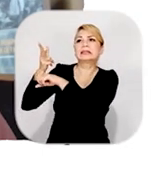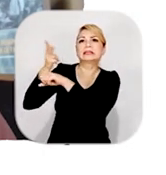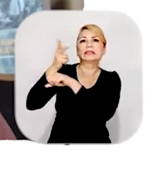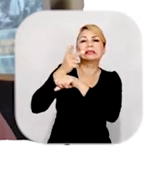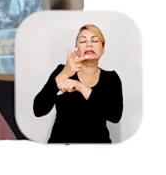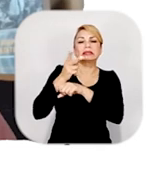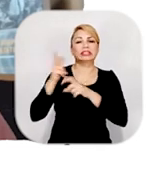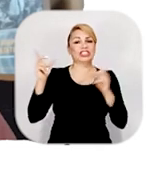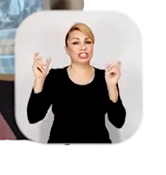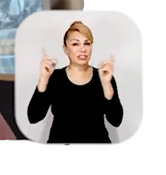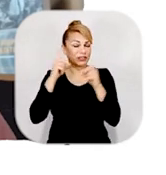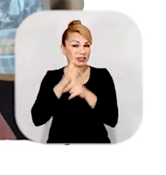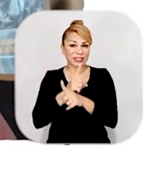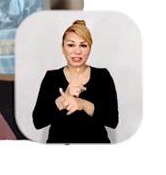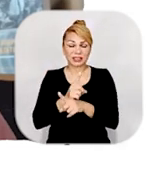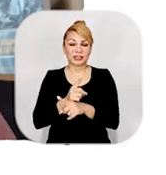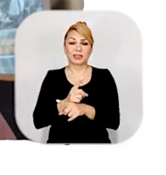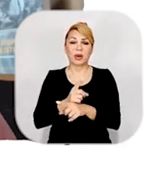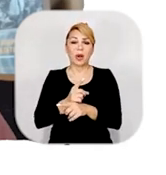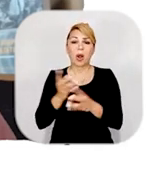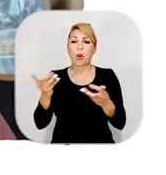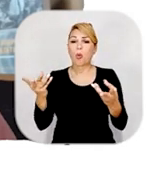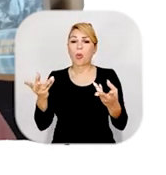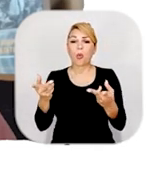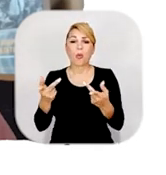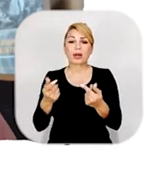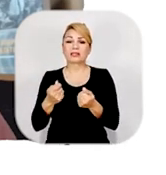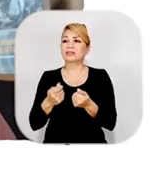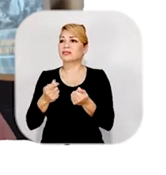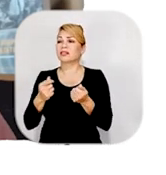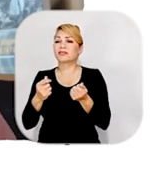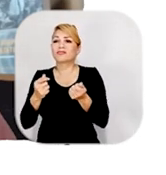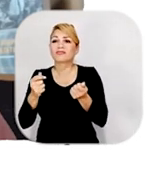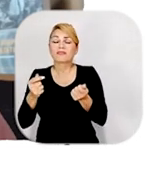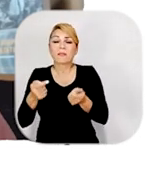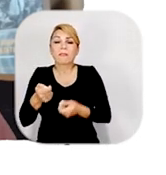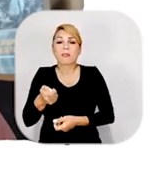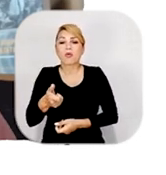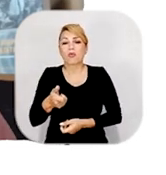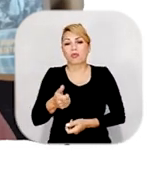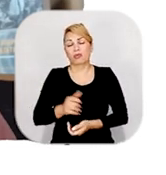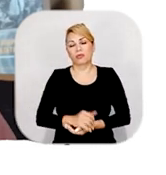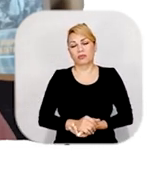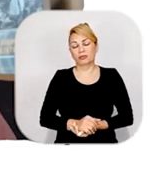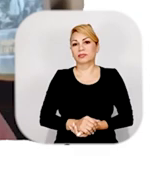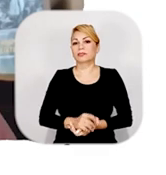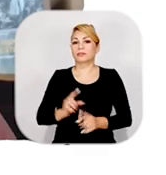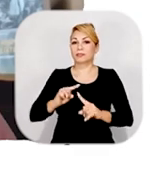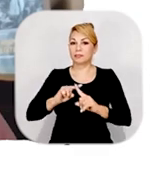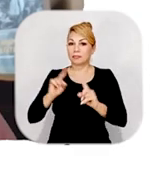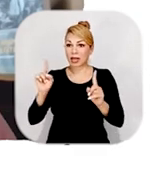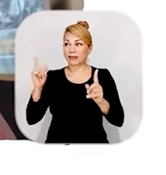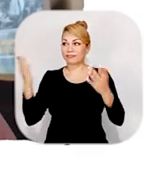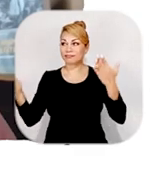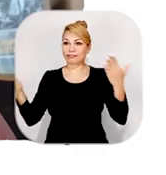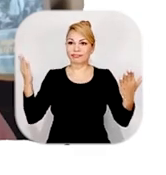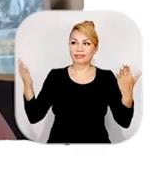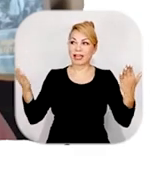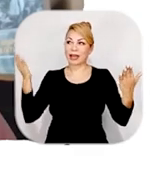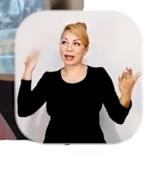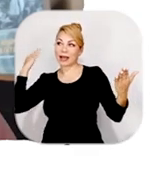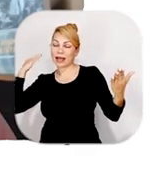muito precária, relativamente precária, comparado com hoje. Mas as gravações daquela tempo,